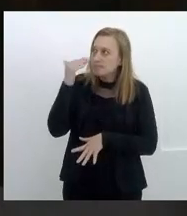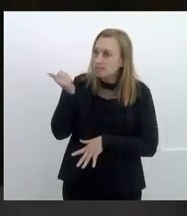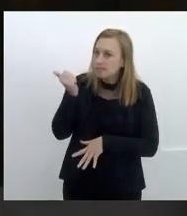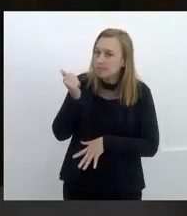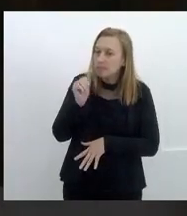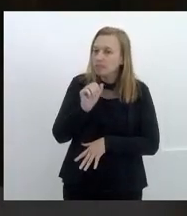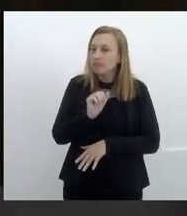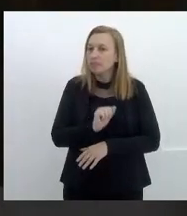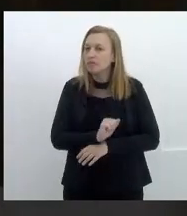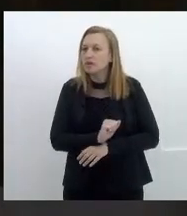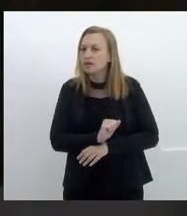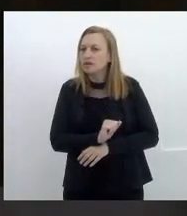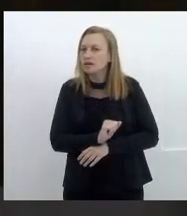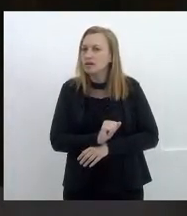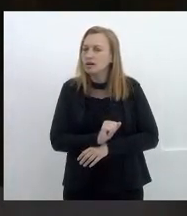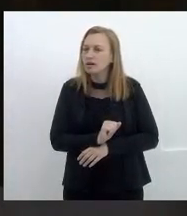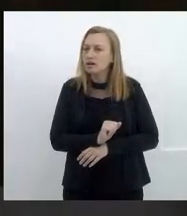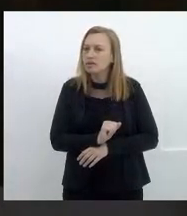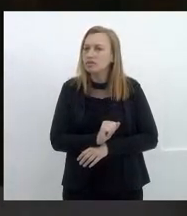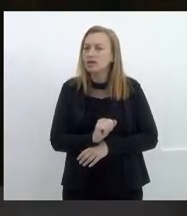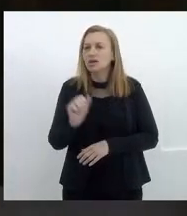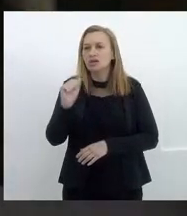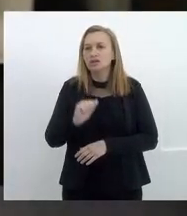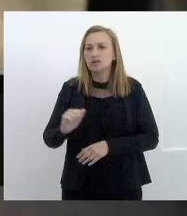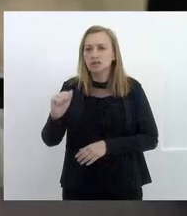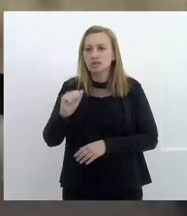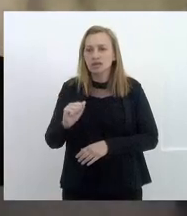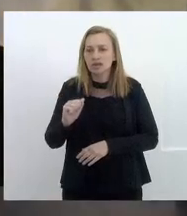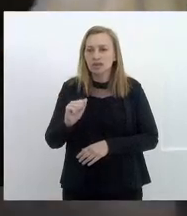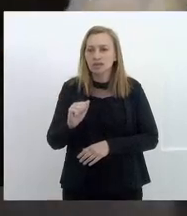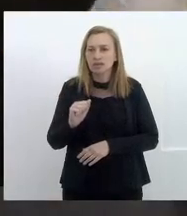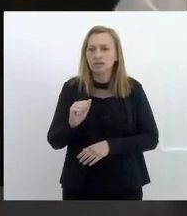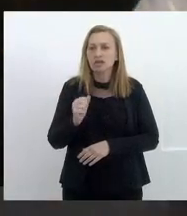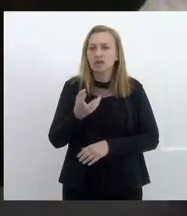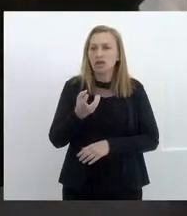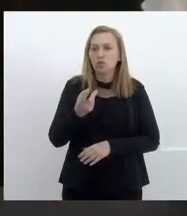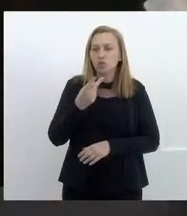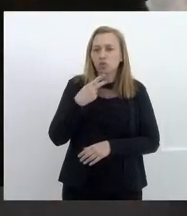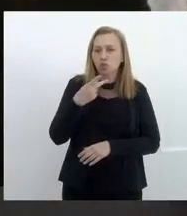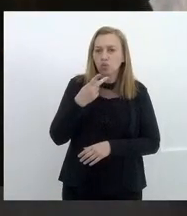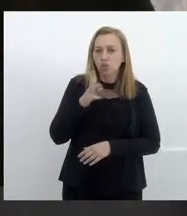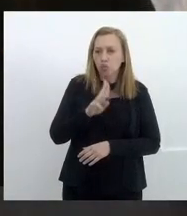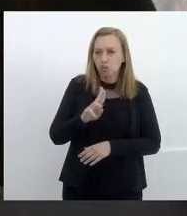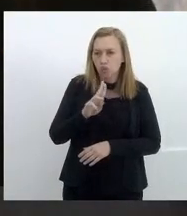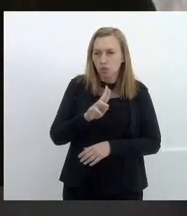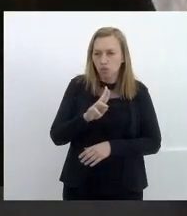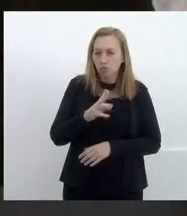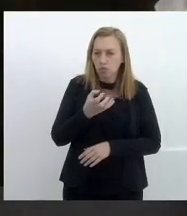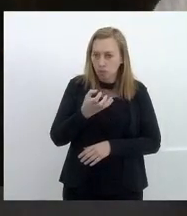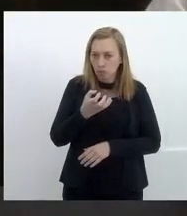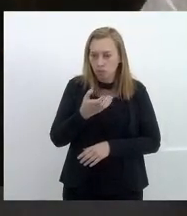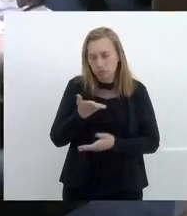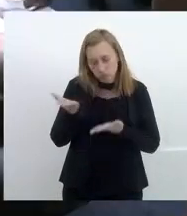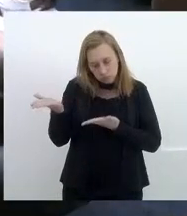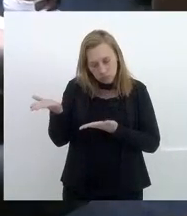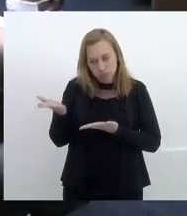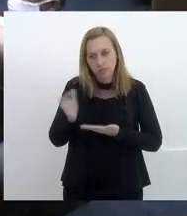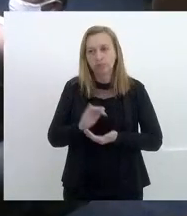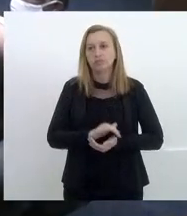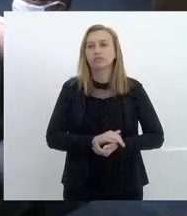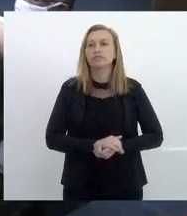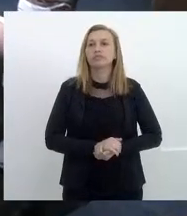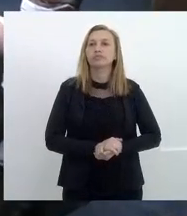a associação de magistrados quer fazer os da palavra e se quiser fazer os da palavra por